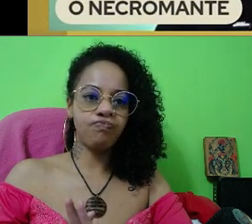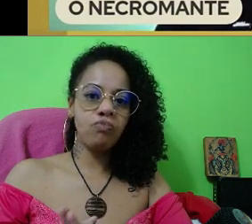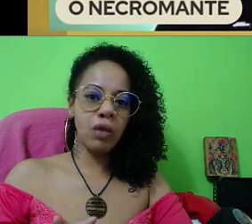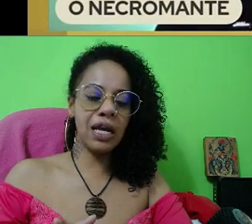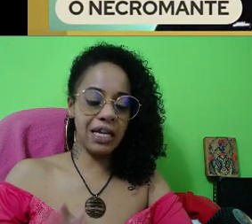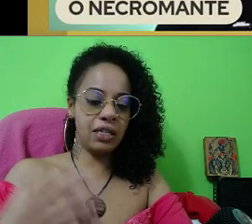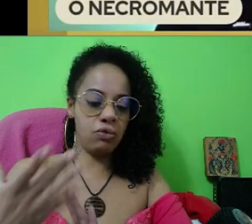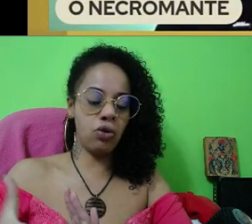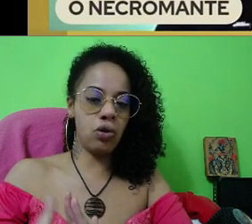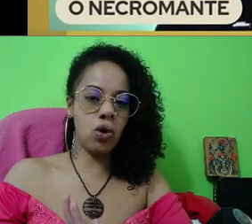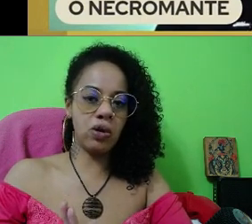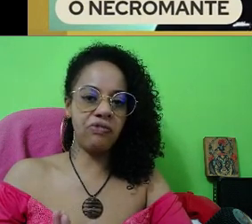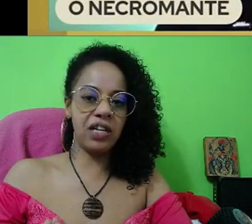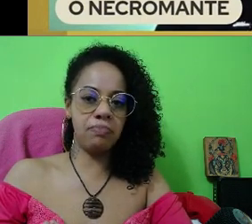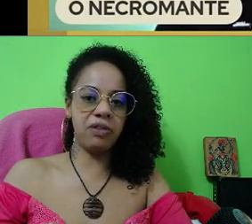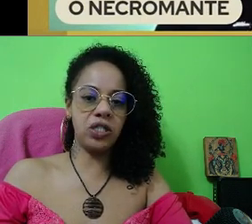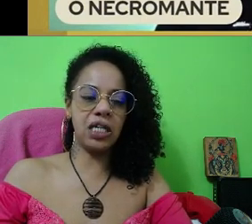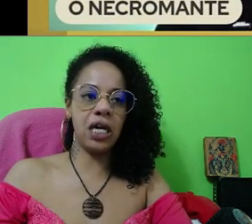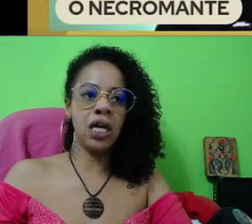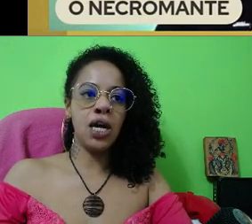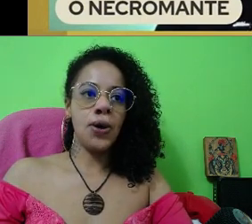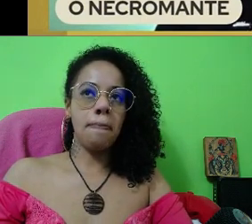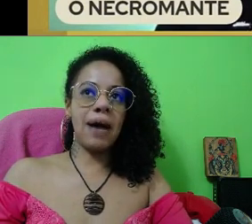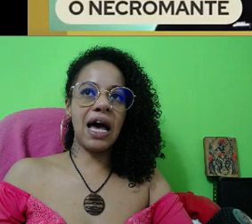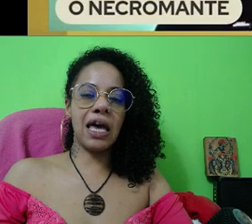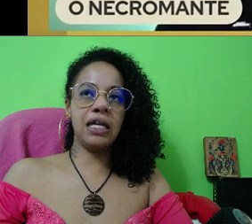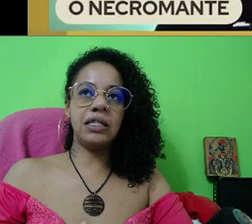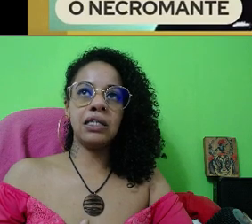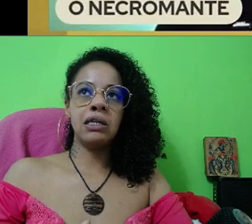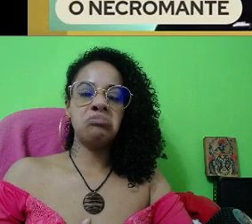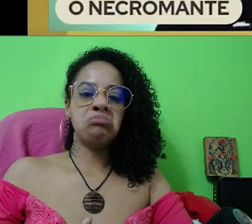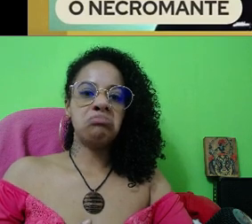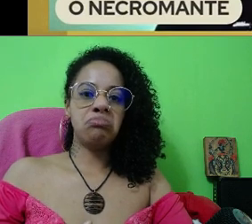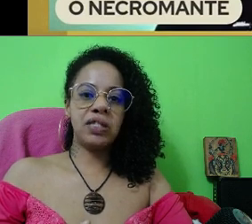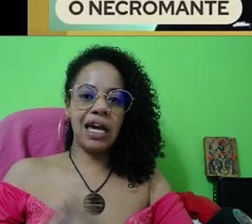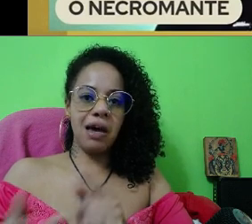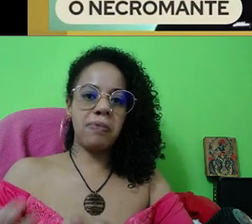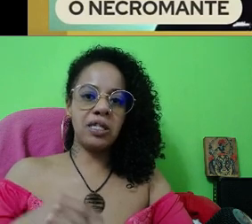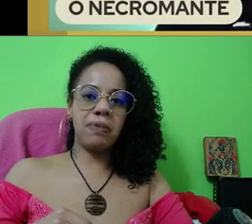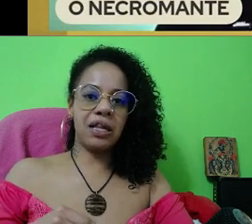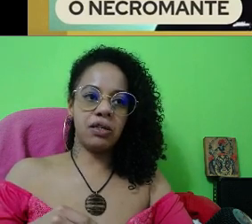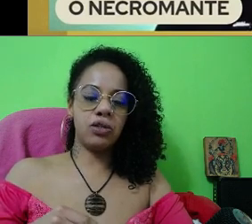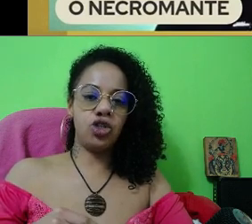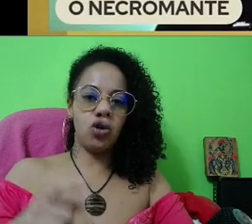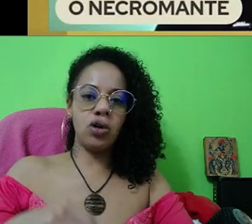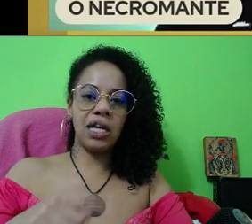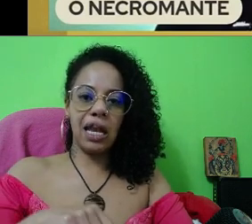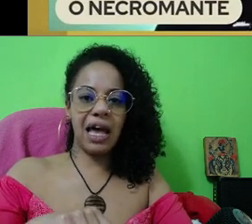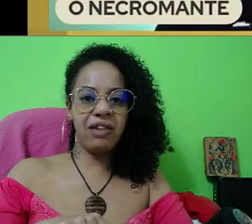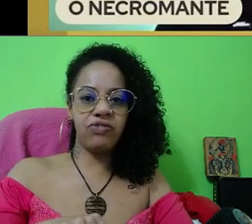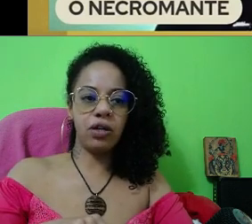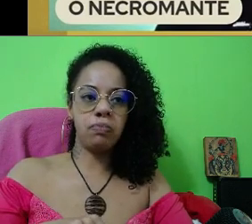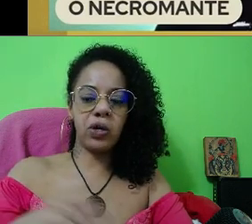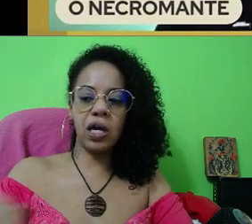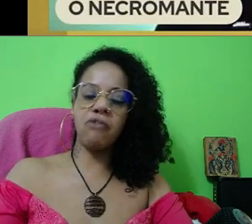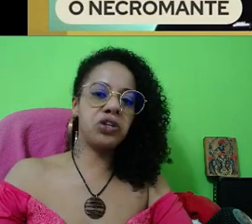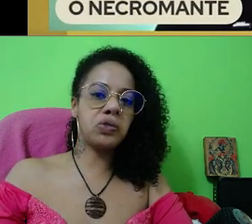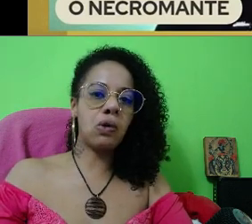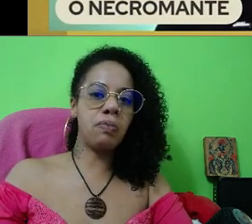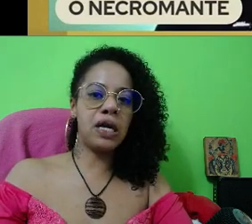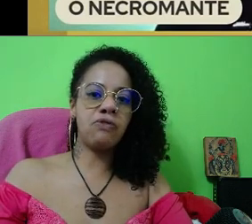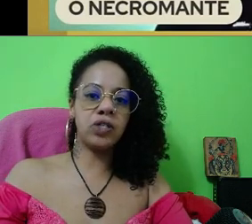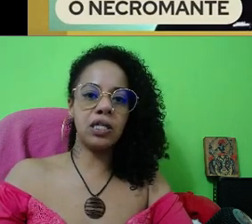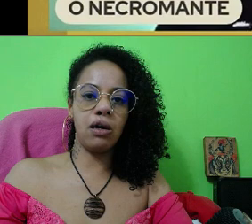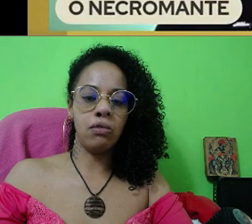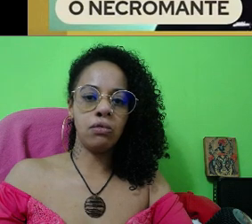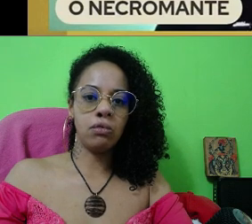sentido nessa não colocou o que eu falei para você mas você ia participar de outra Live porque não